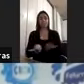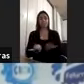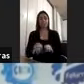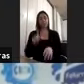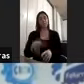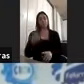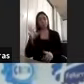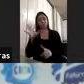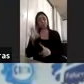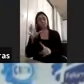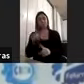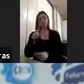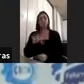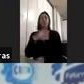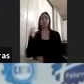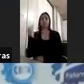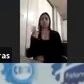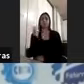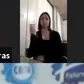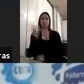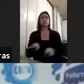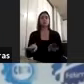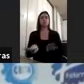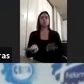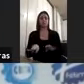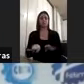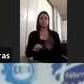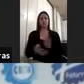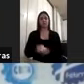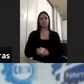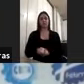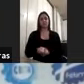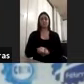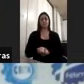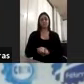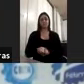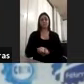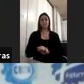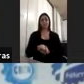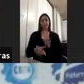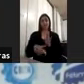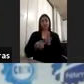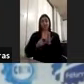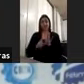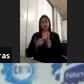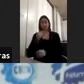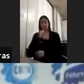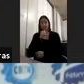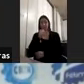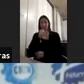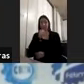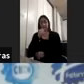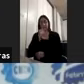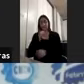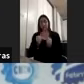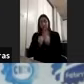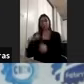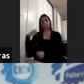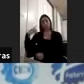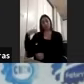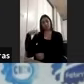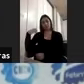autoridades também, ajudando o sindicato. Eu agora mesmo estava entrevistando, antes de você, eu estava entrevistando o Romanelli, e você vai assistir a live